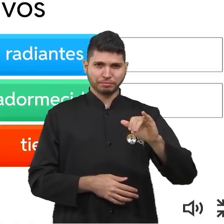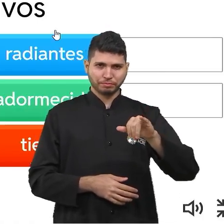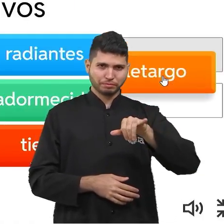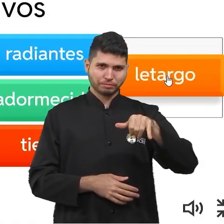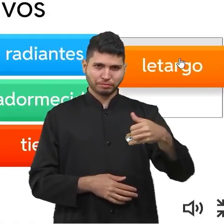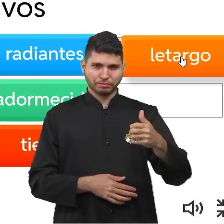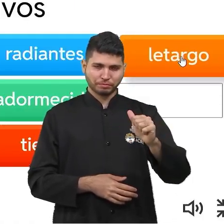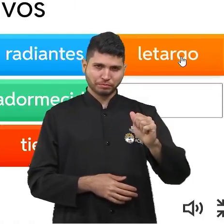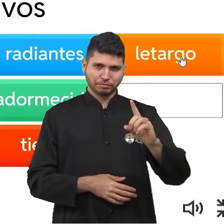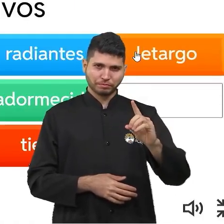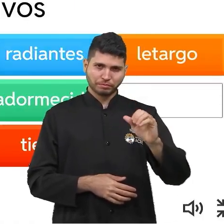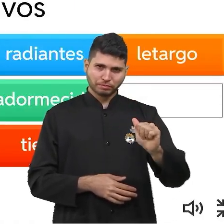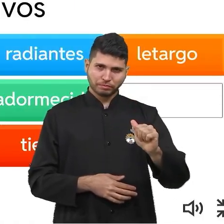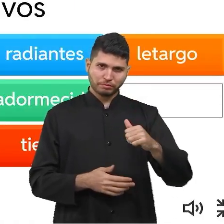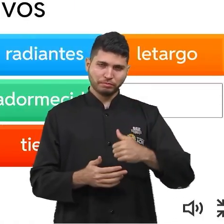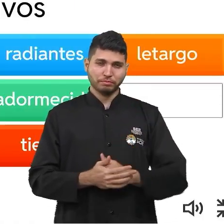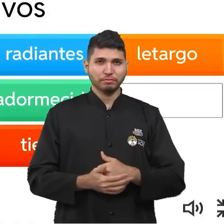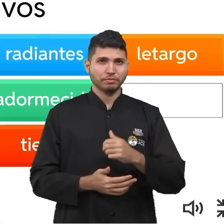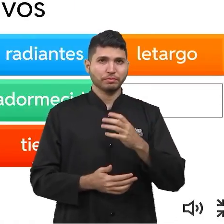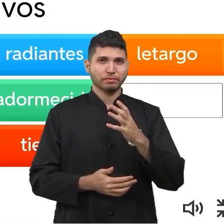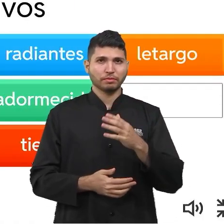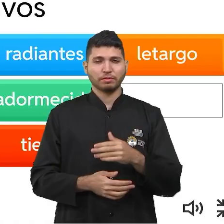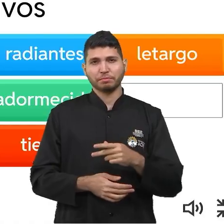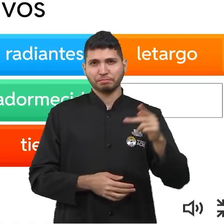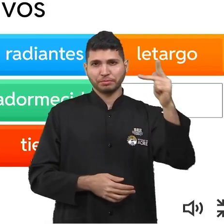Um lentargo, que é uma pessoa lenta.